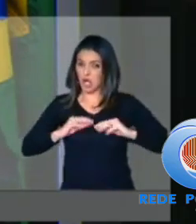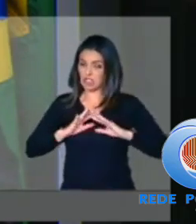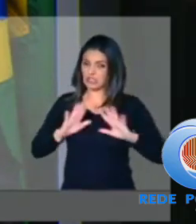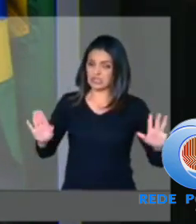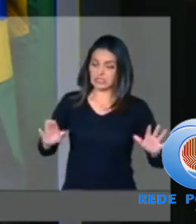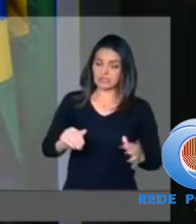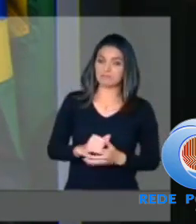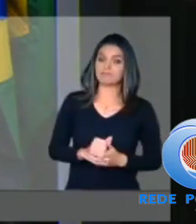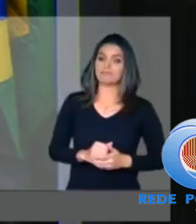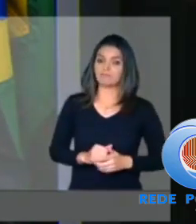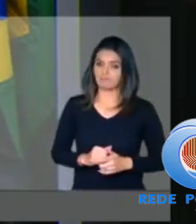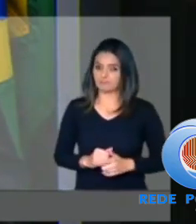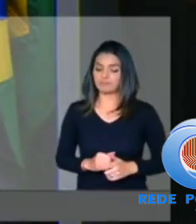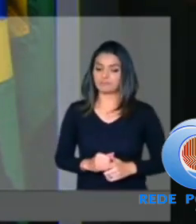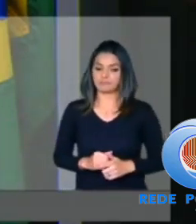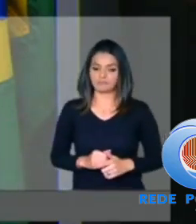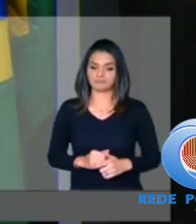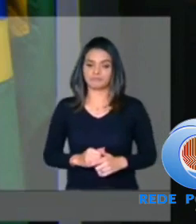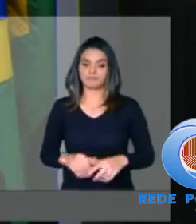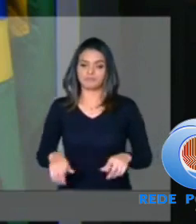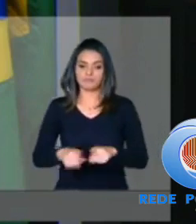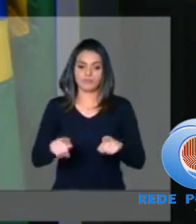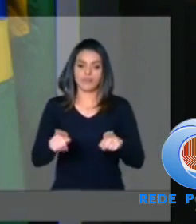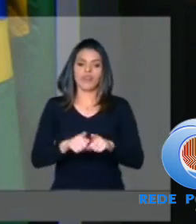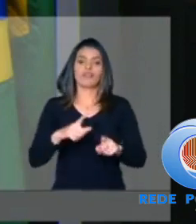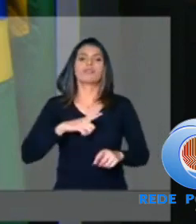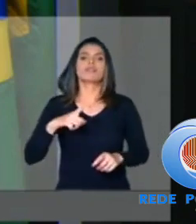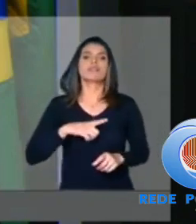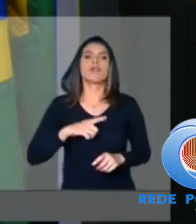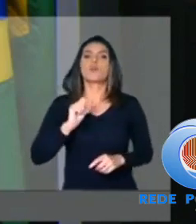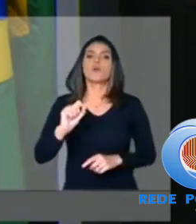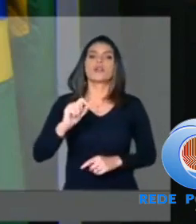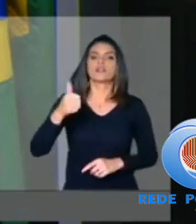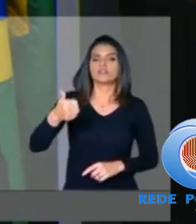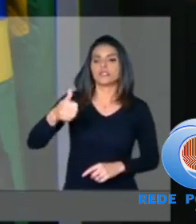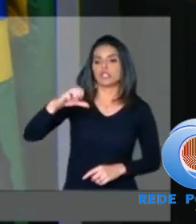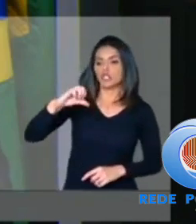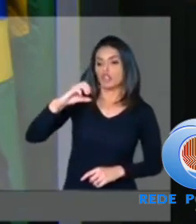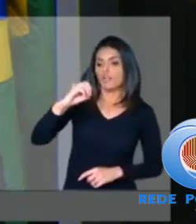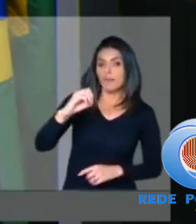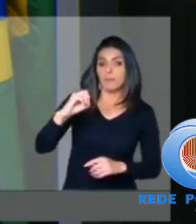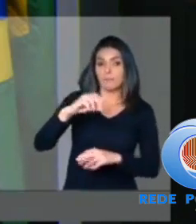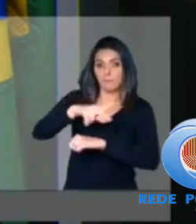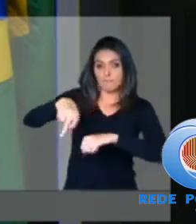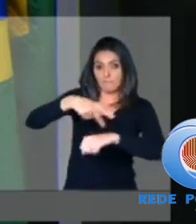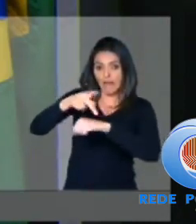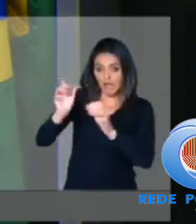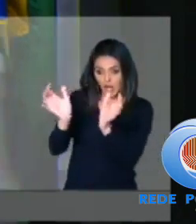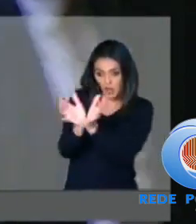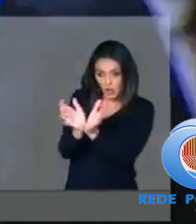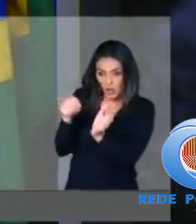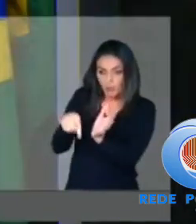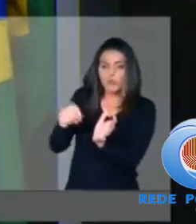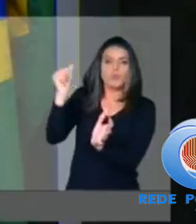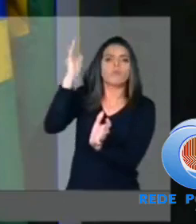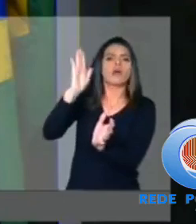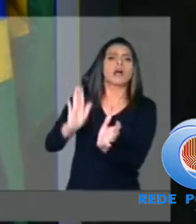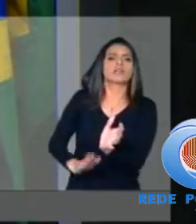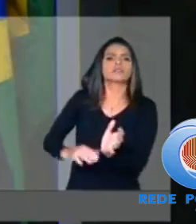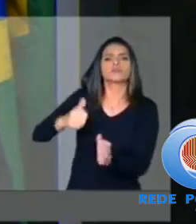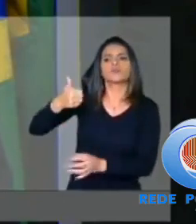Business. Quando a gente está falando aí do ranking Doing Business, entre 190 países, o Brasil está na